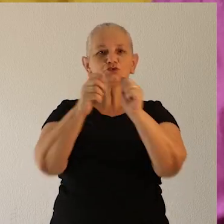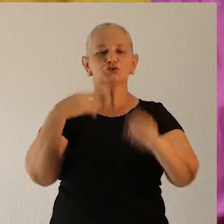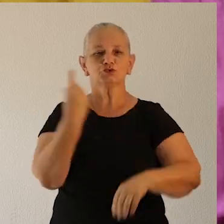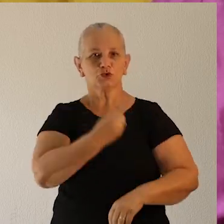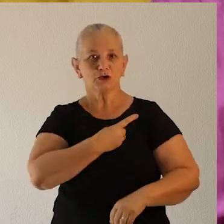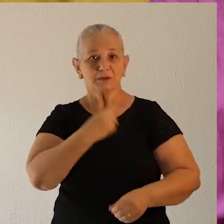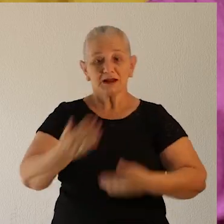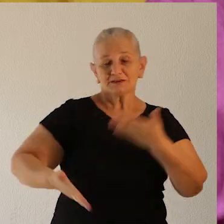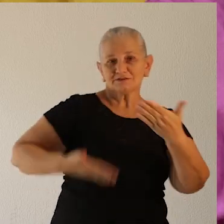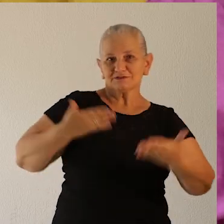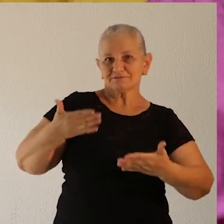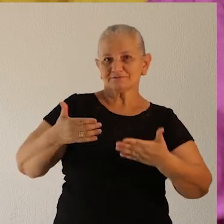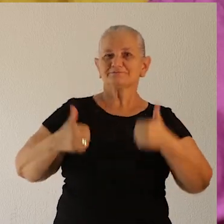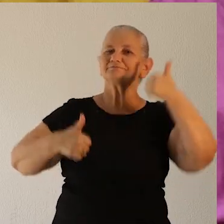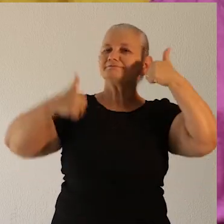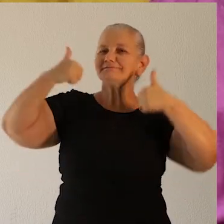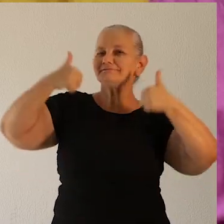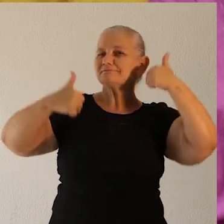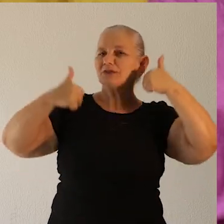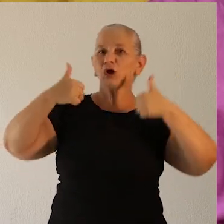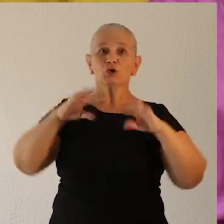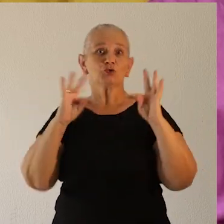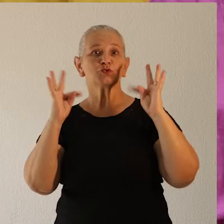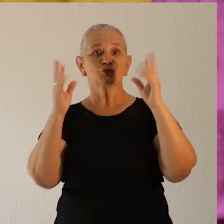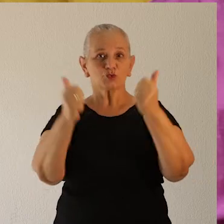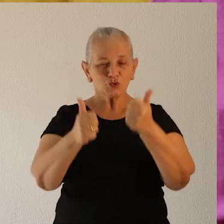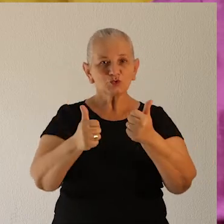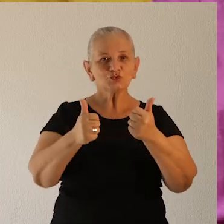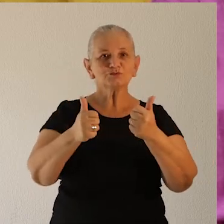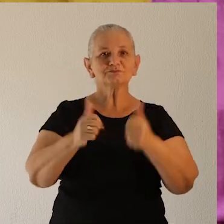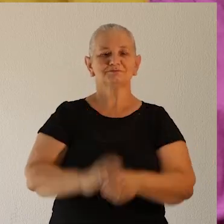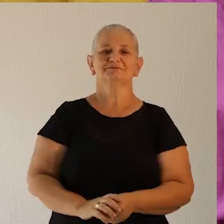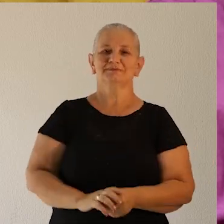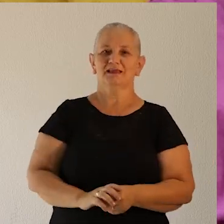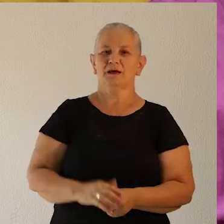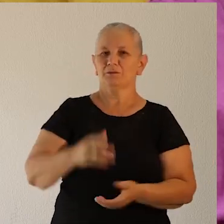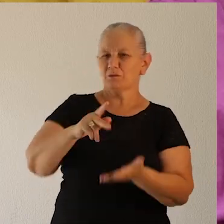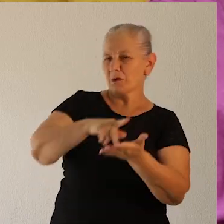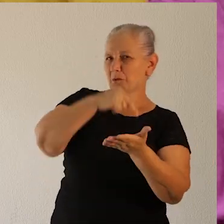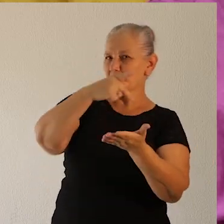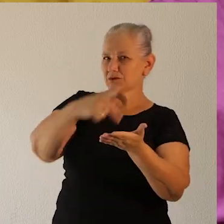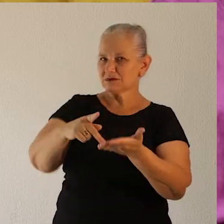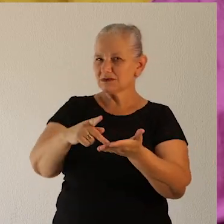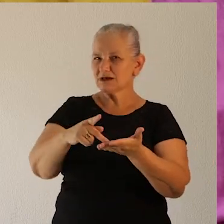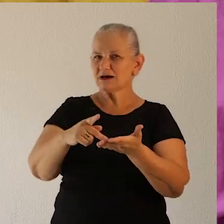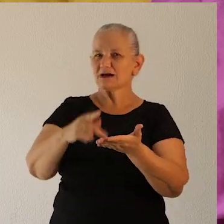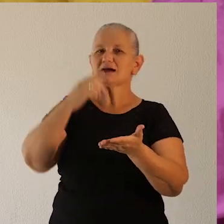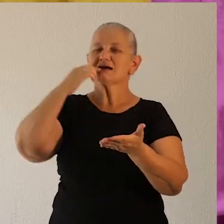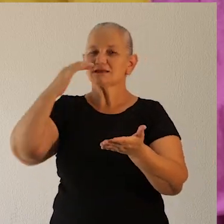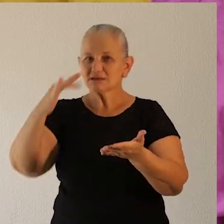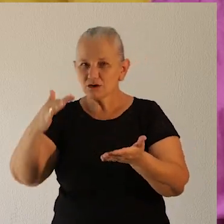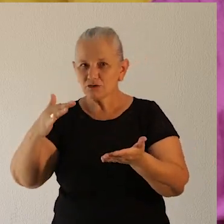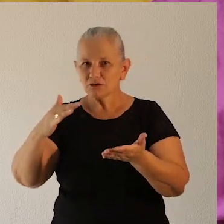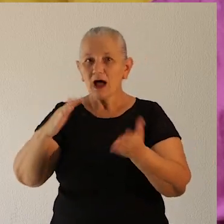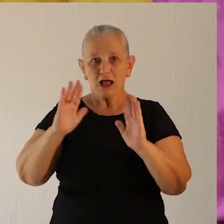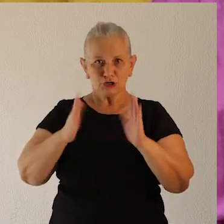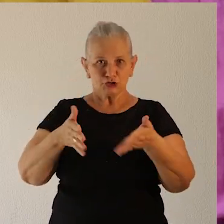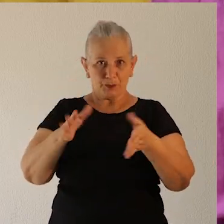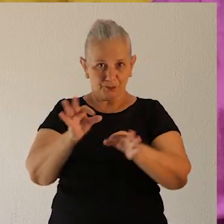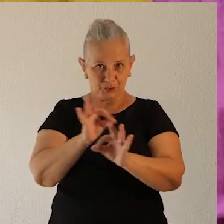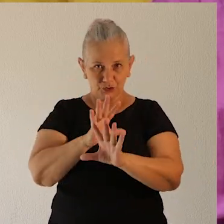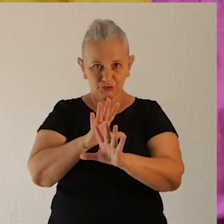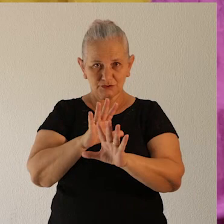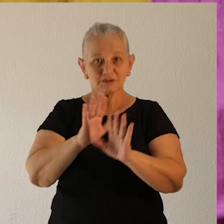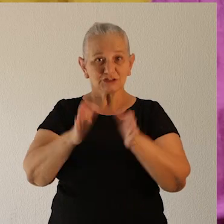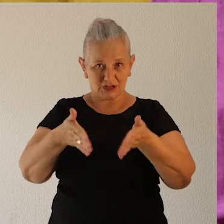divertir. Todos são convidados para uma boa poesia ao som de uma melodia. Todos já estão prontos?